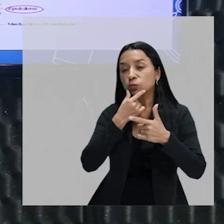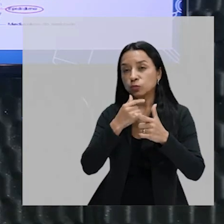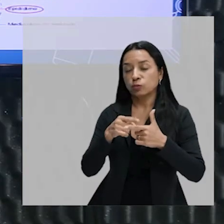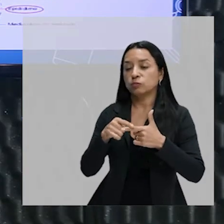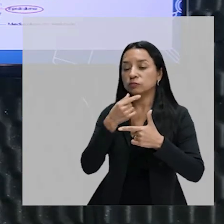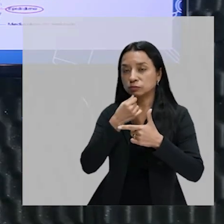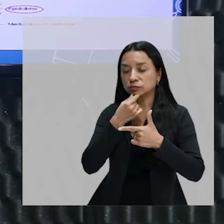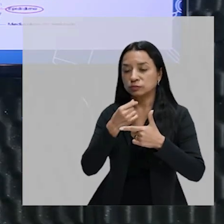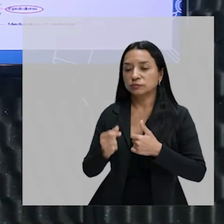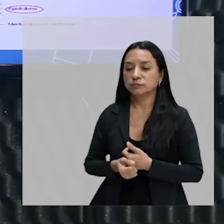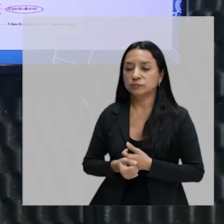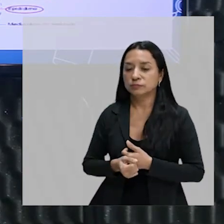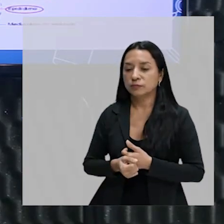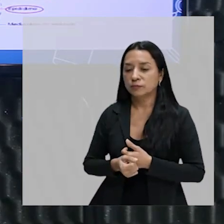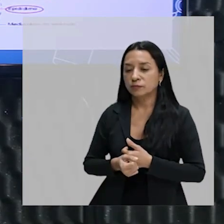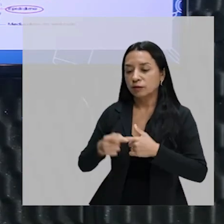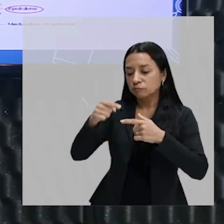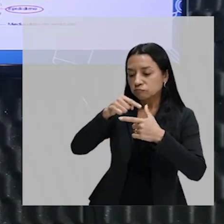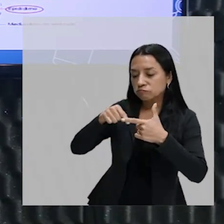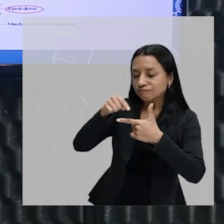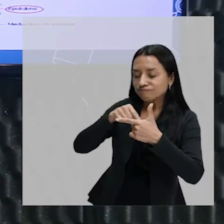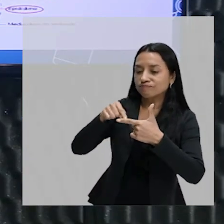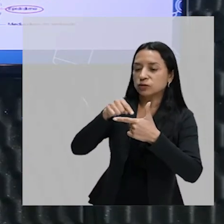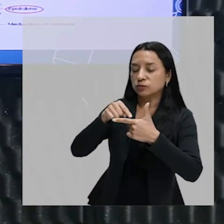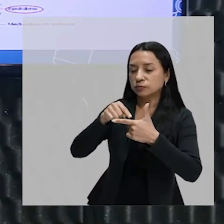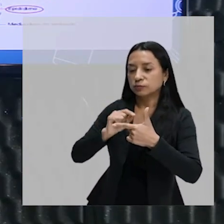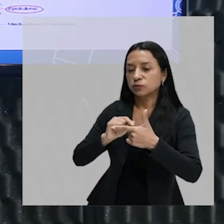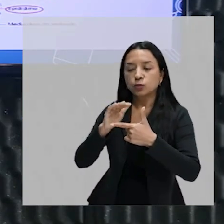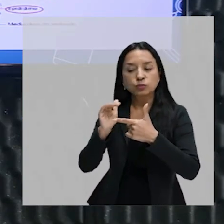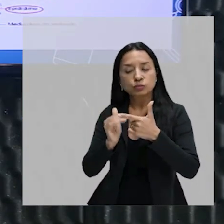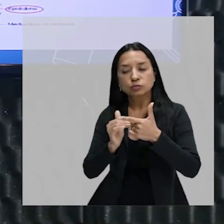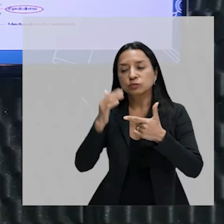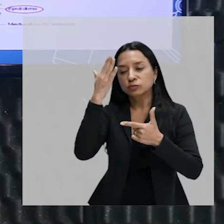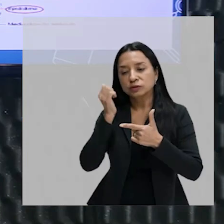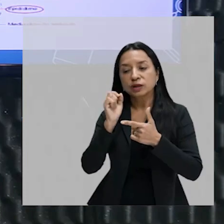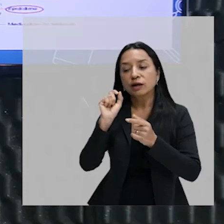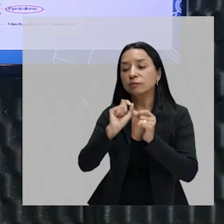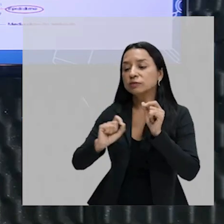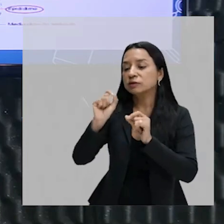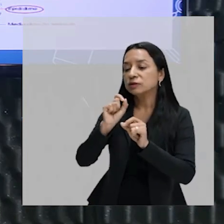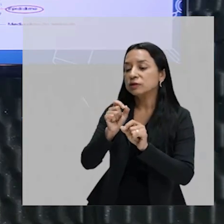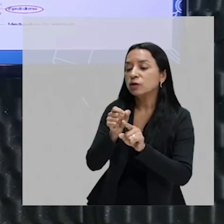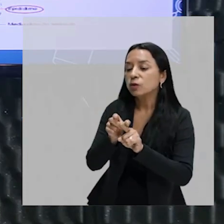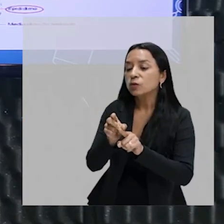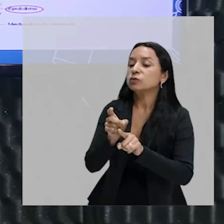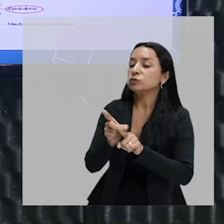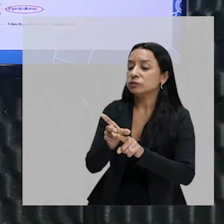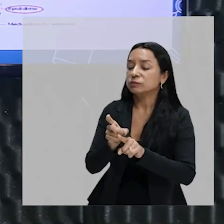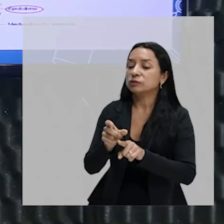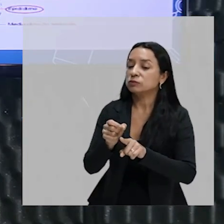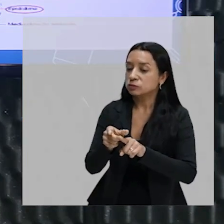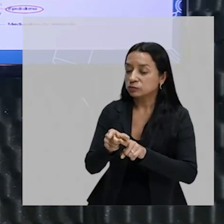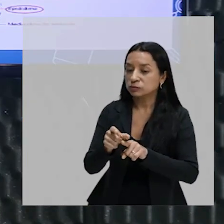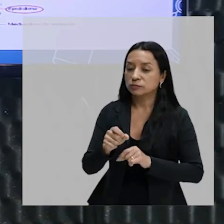desse sistema reprodutor bem todo mundo sabe que o espermatozoide ele é originado